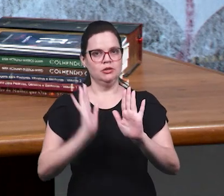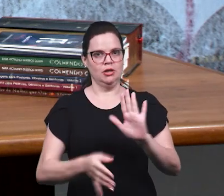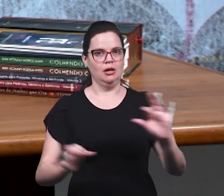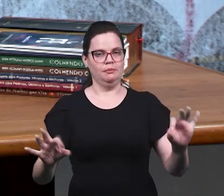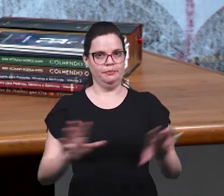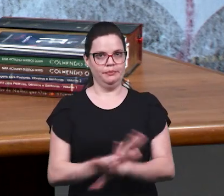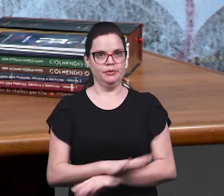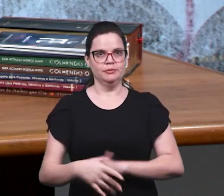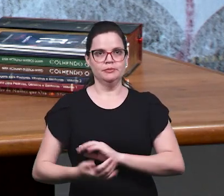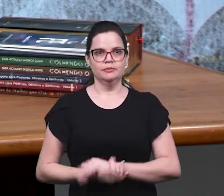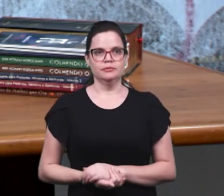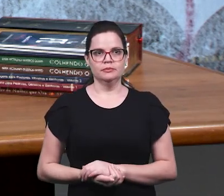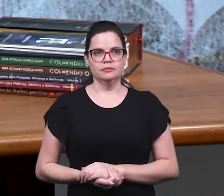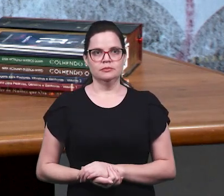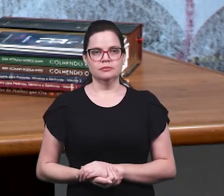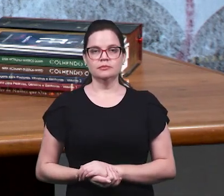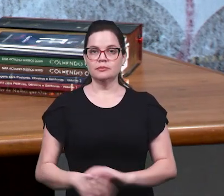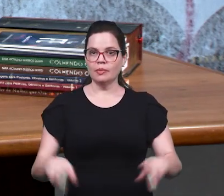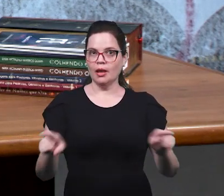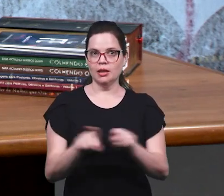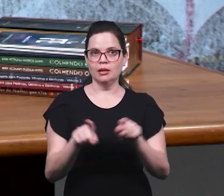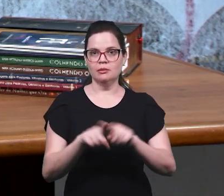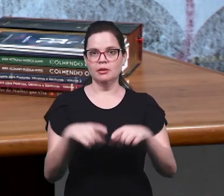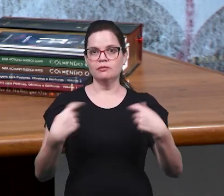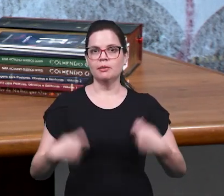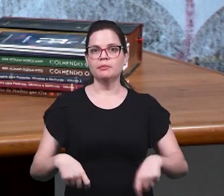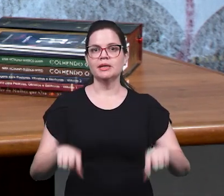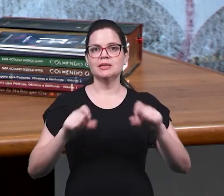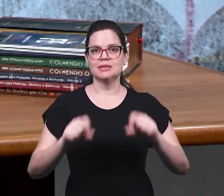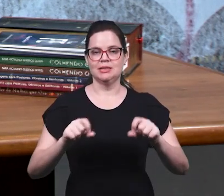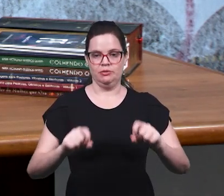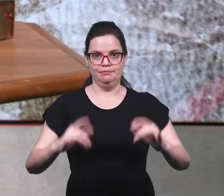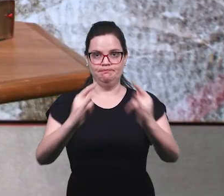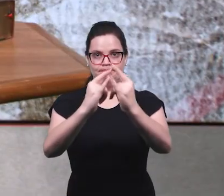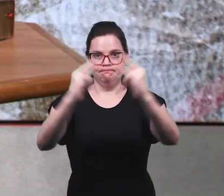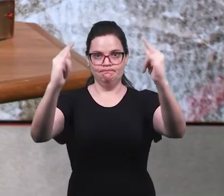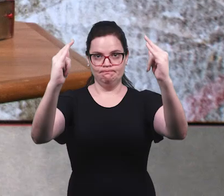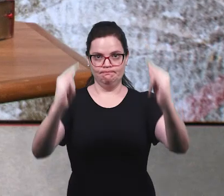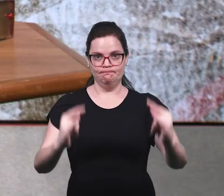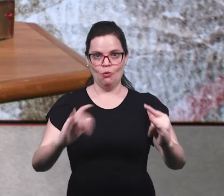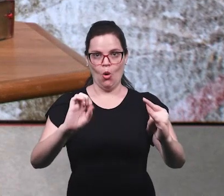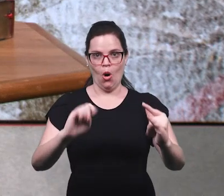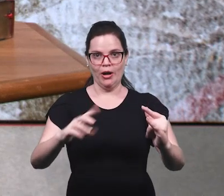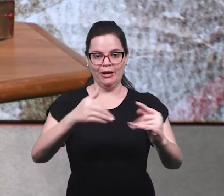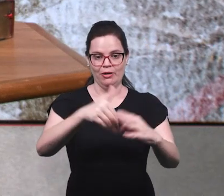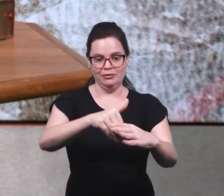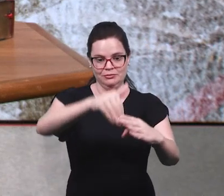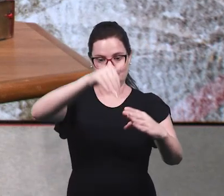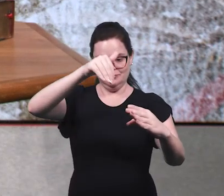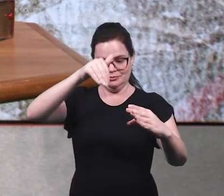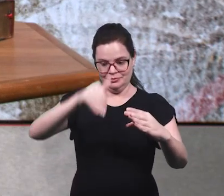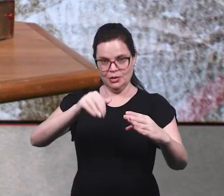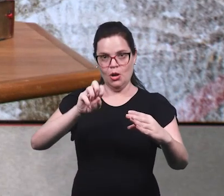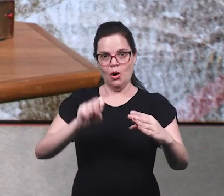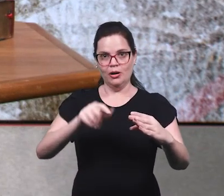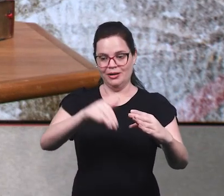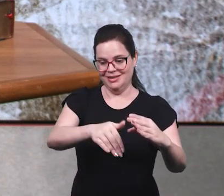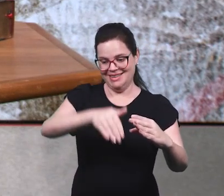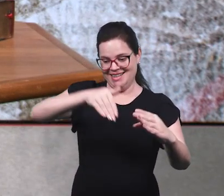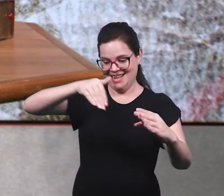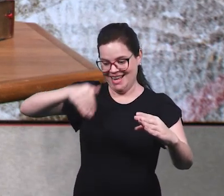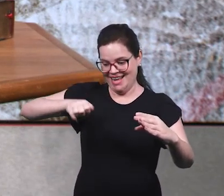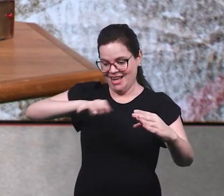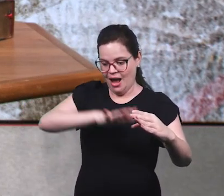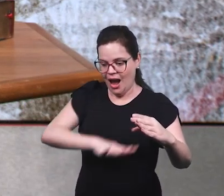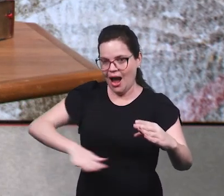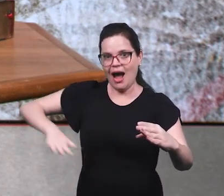farão. Farás também o pátio do tabernáculo ao lado do meio-dia